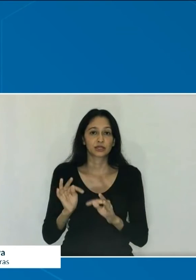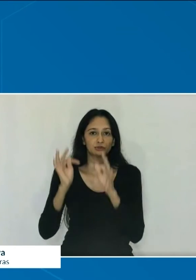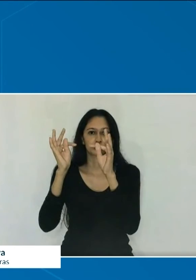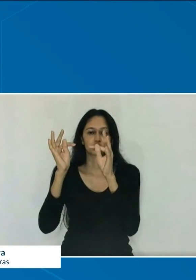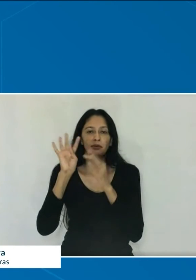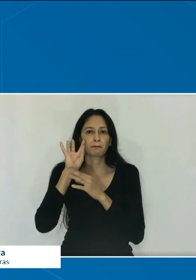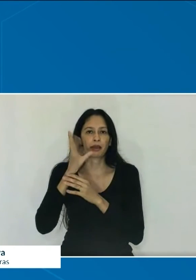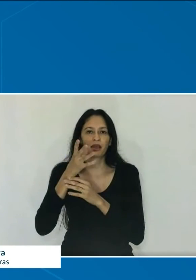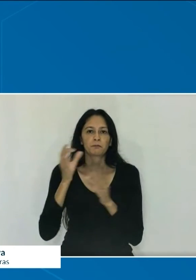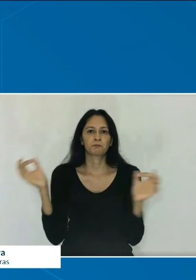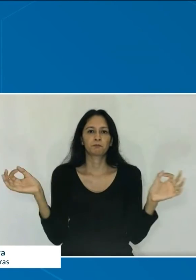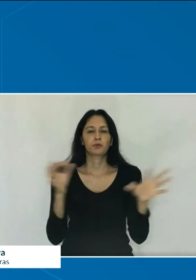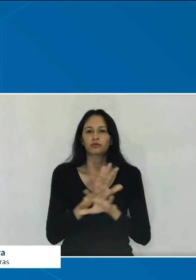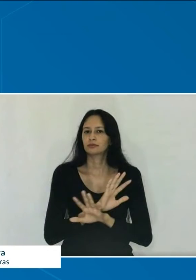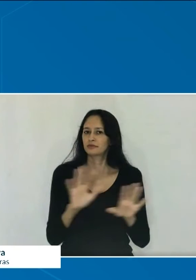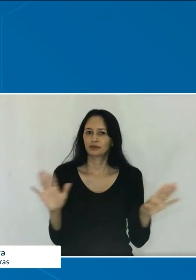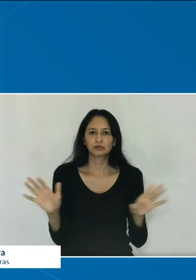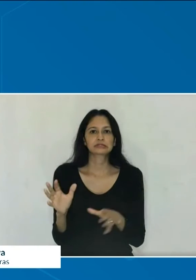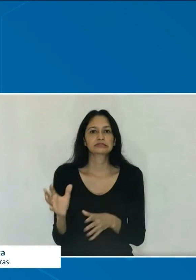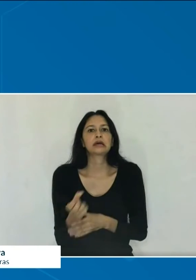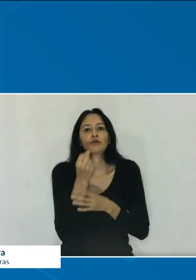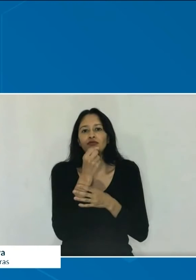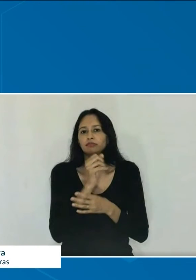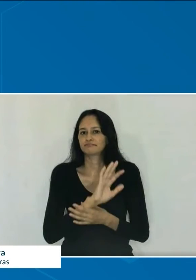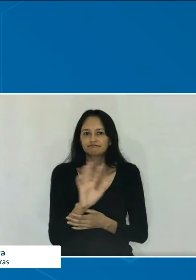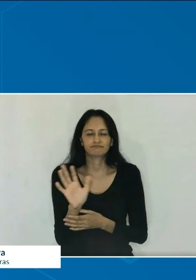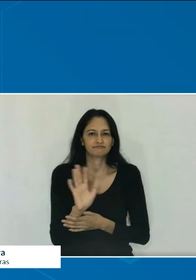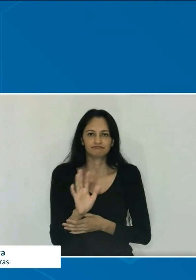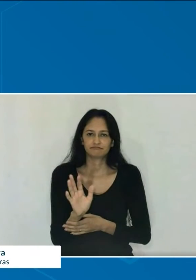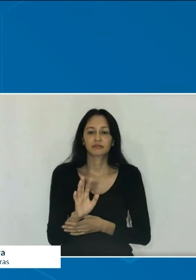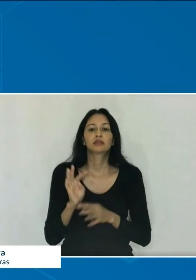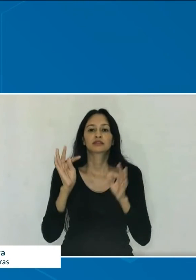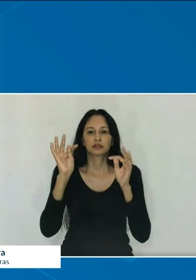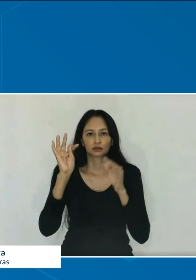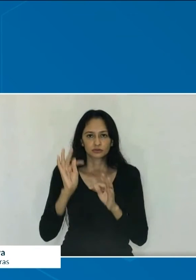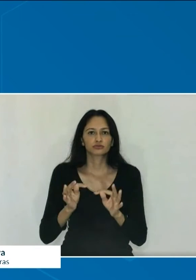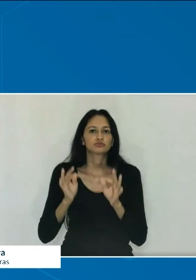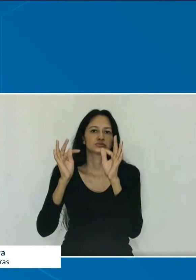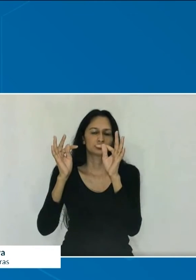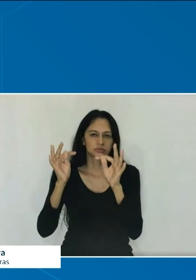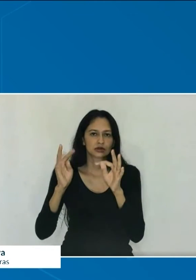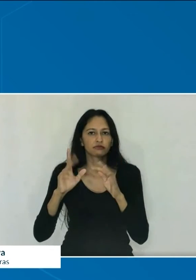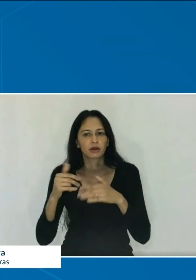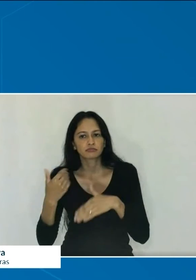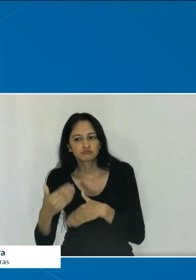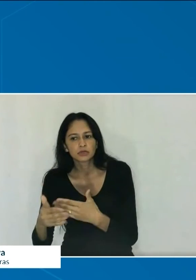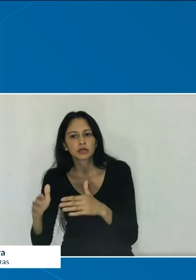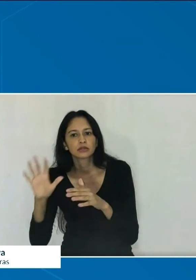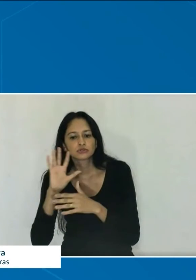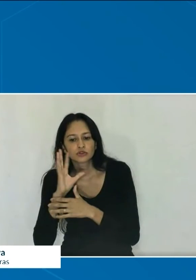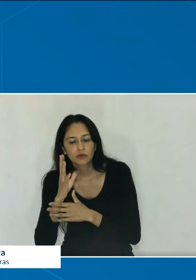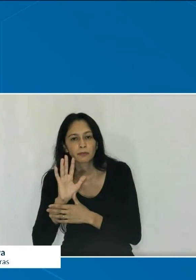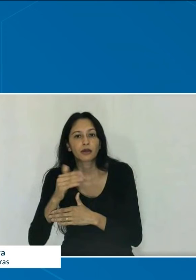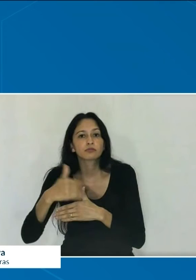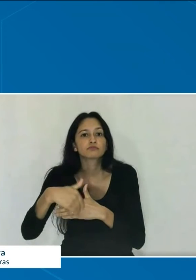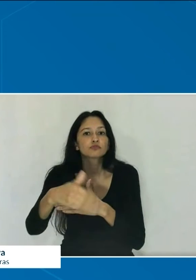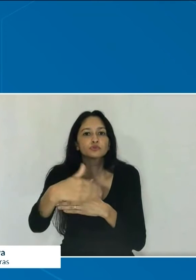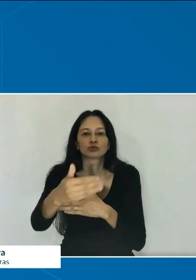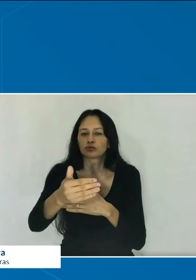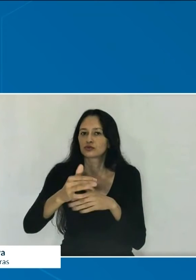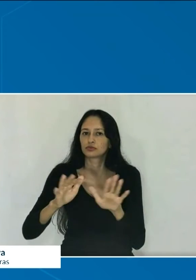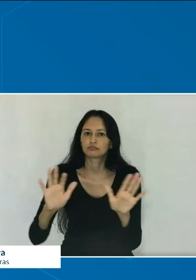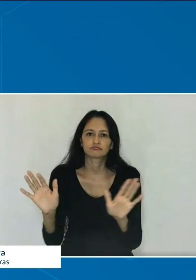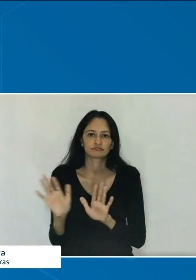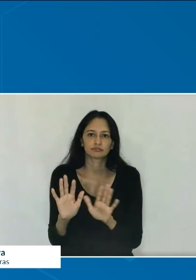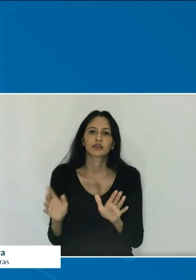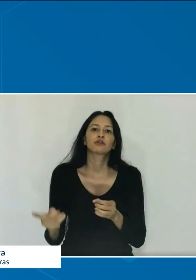salvado os problemas, não existe. Chega uma nova tecnologia, mas um tempo vai passar igual, vai calmar, mas no futuro igual vamos voltar